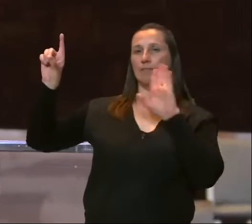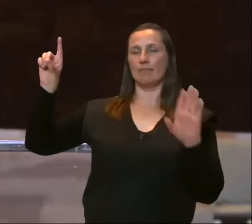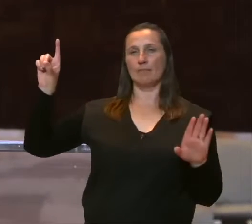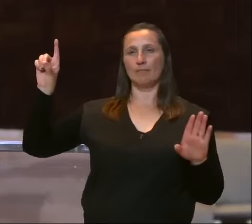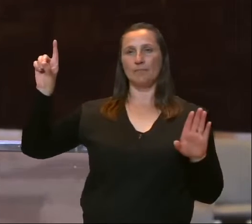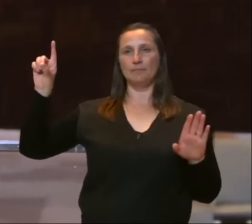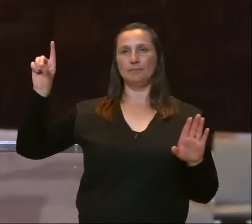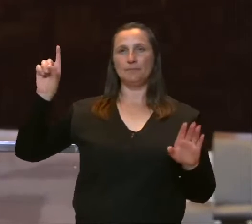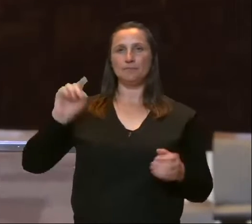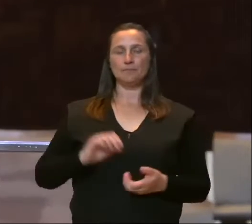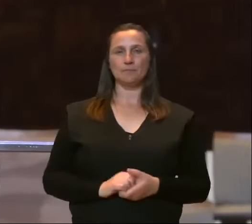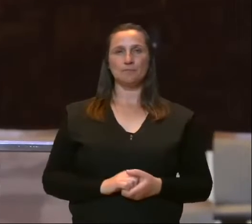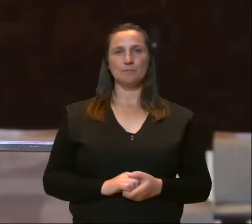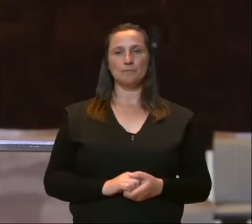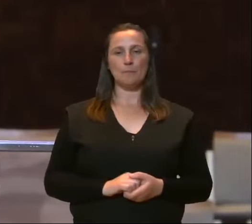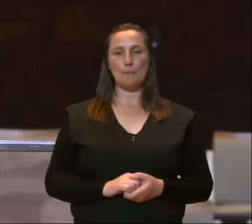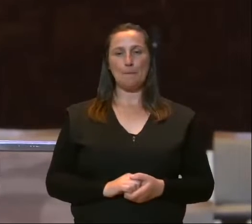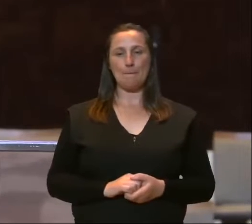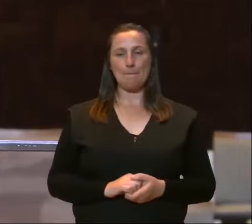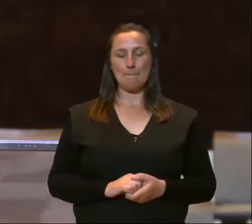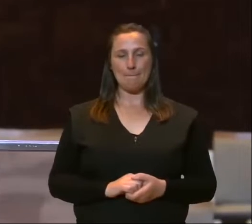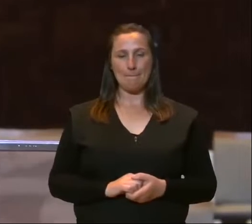levar embora.